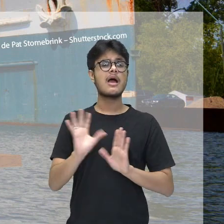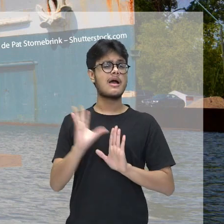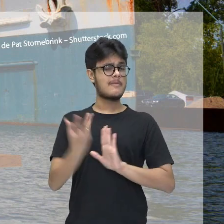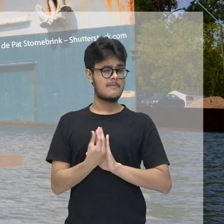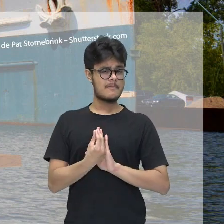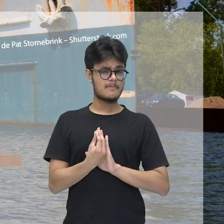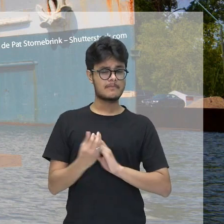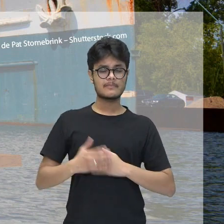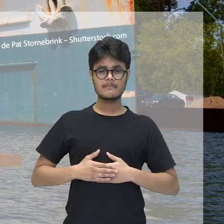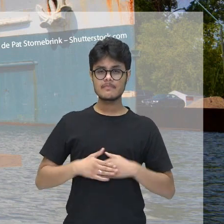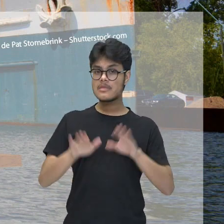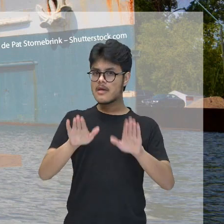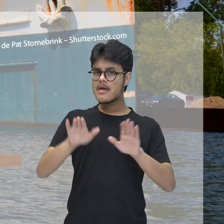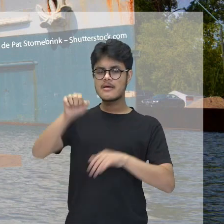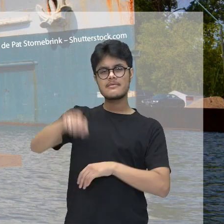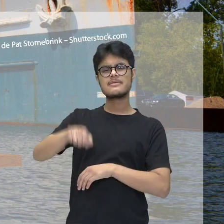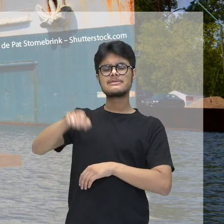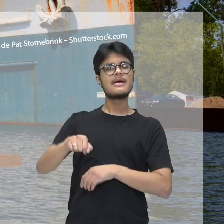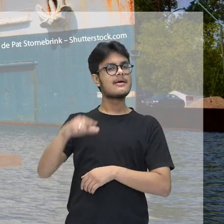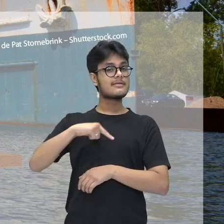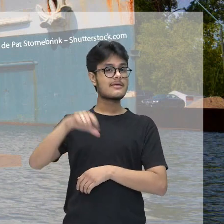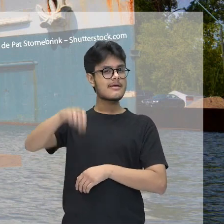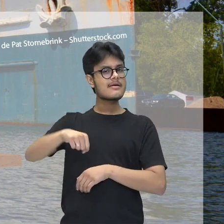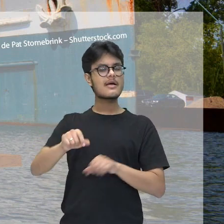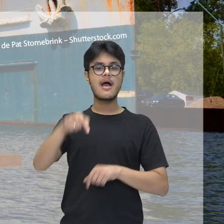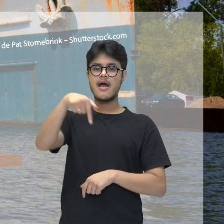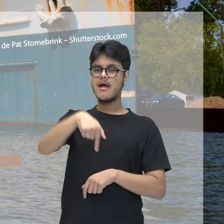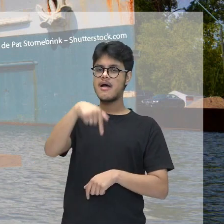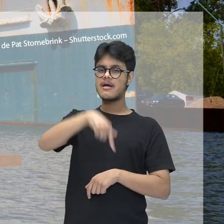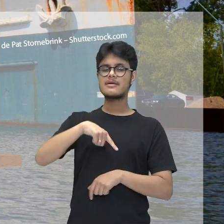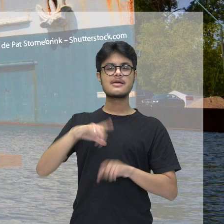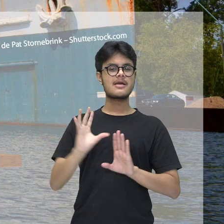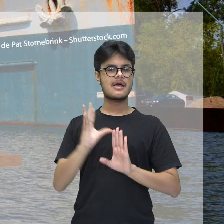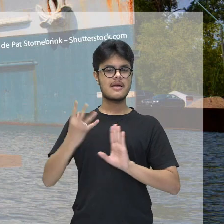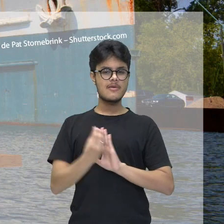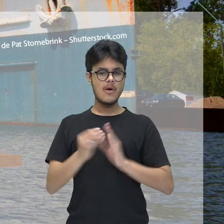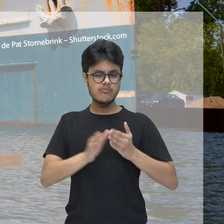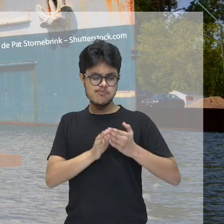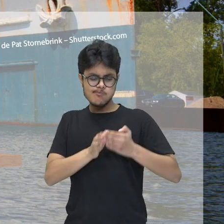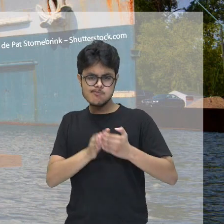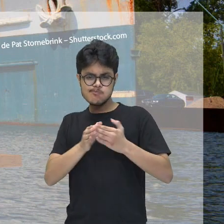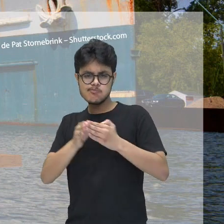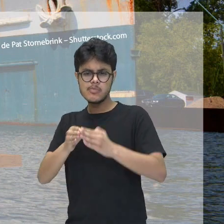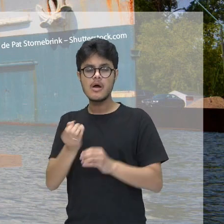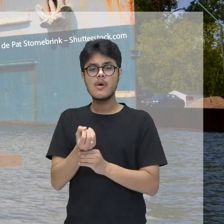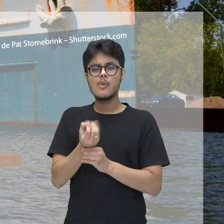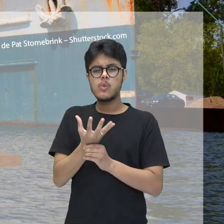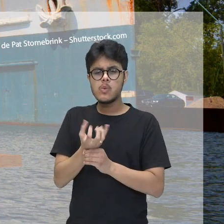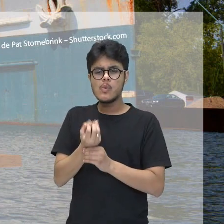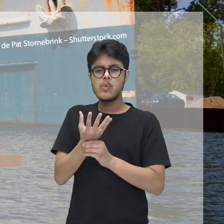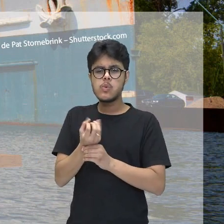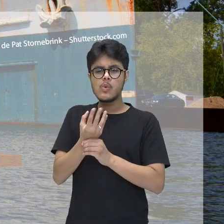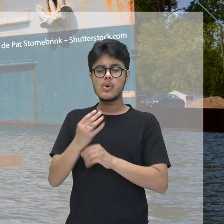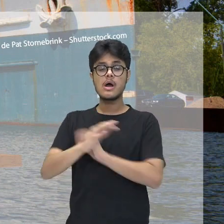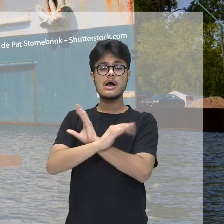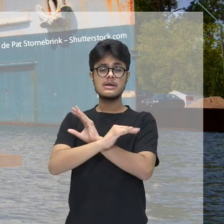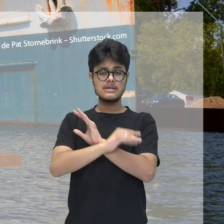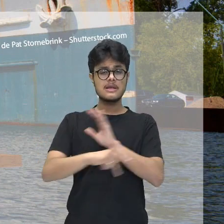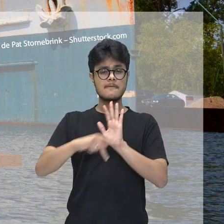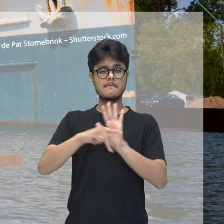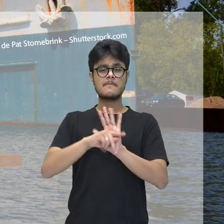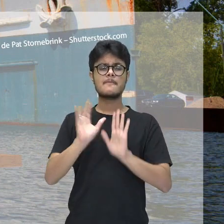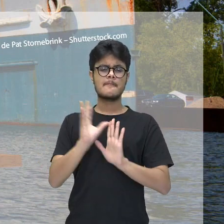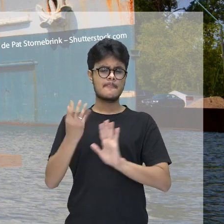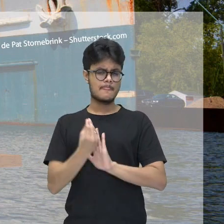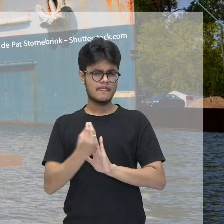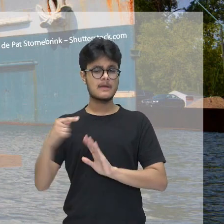Amazônia? Pois é, na Amazônia, eles estavam ali ligando as grandes cidades da Amazônia,